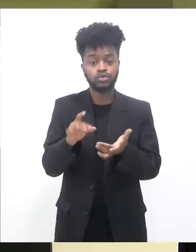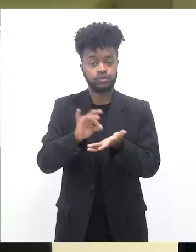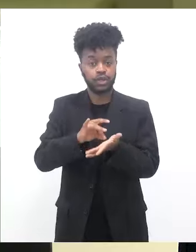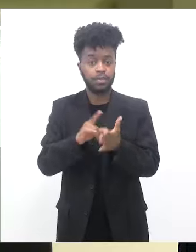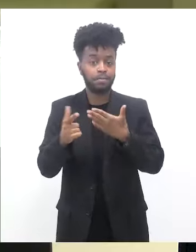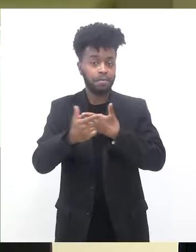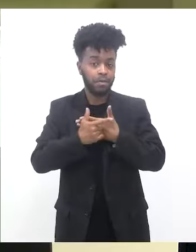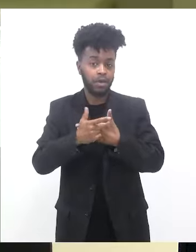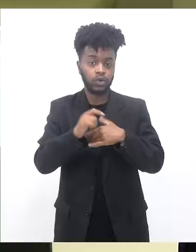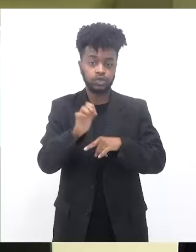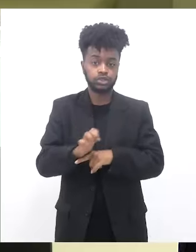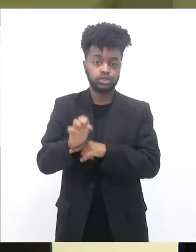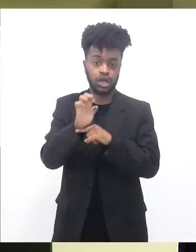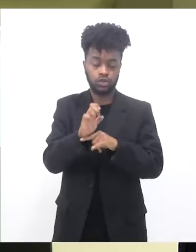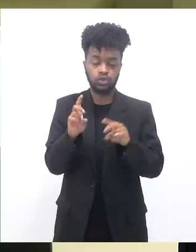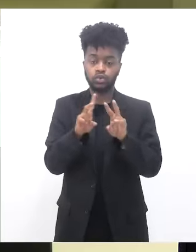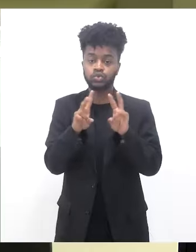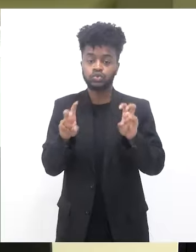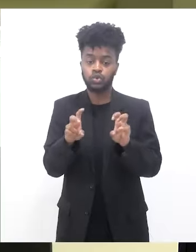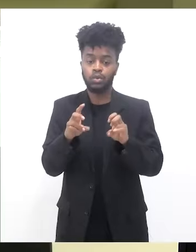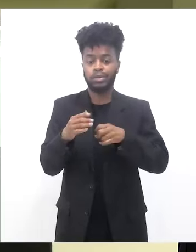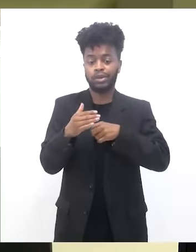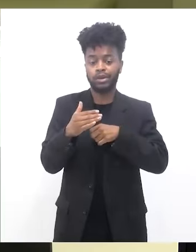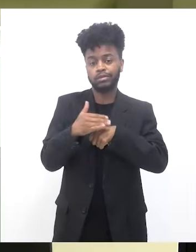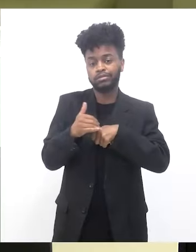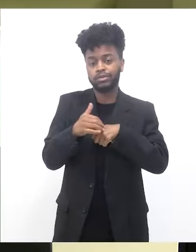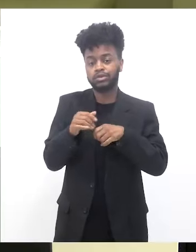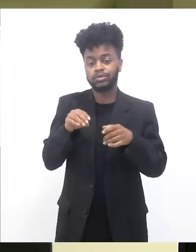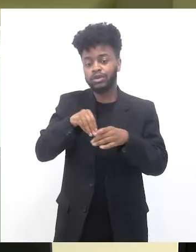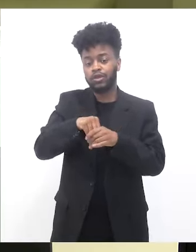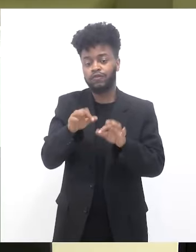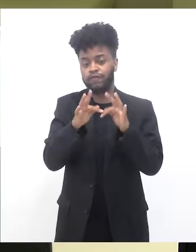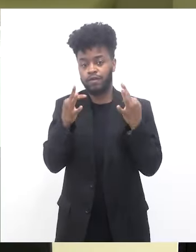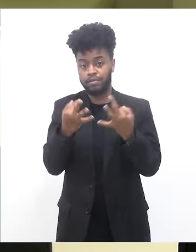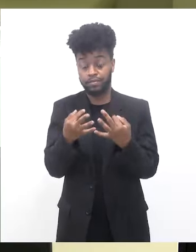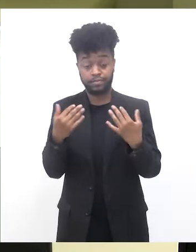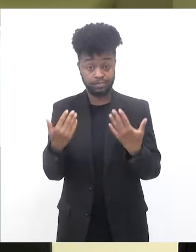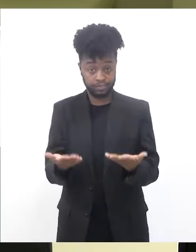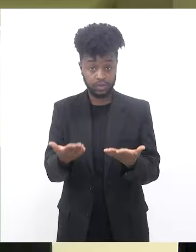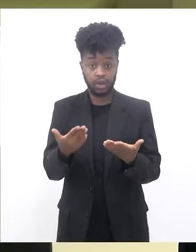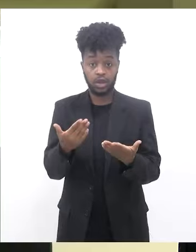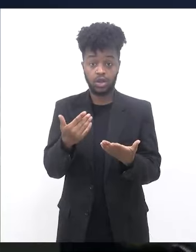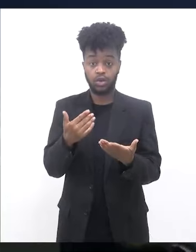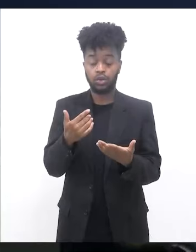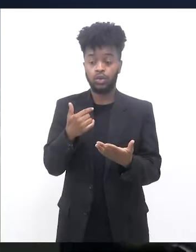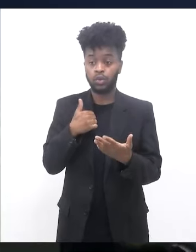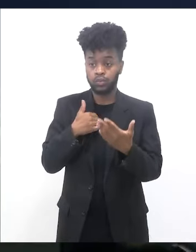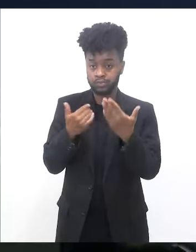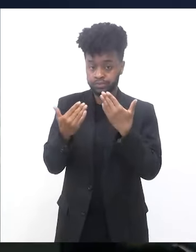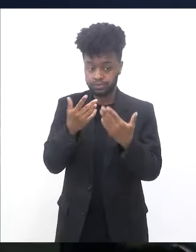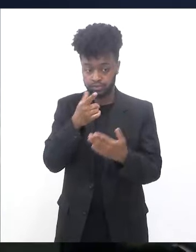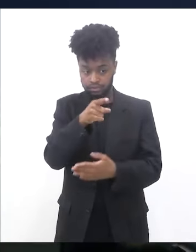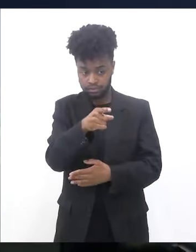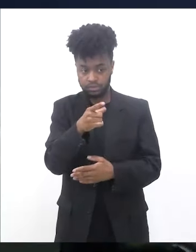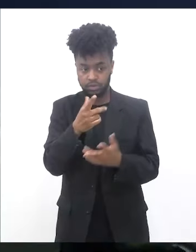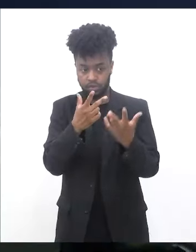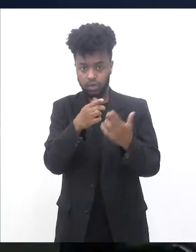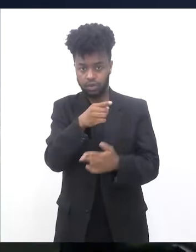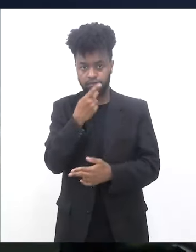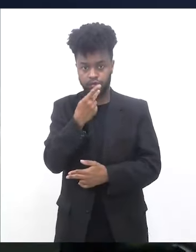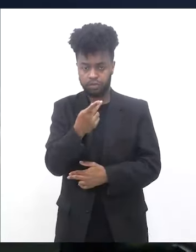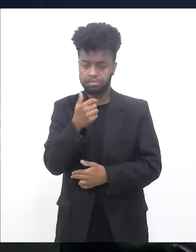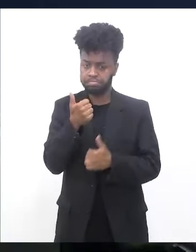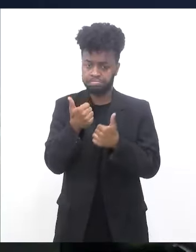o papel do Estado na questão afetiva das famílias? Bom, nesse caso, a comparação da doutora Flávia